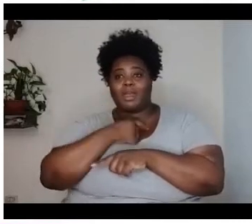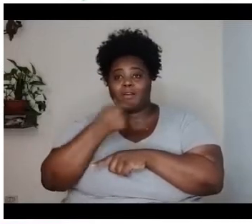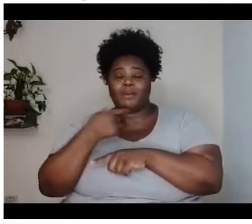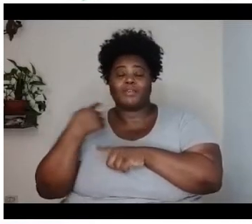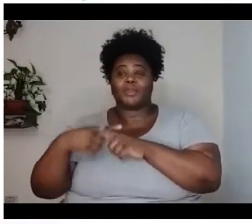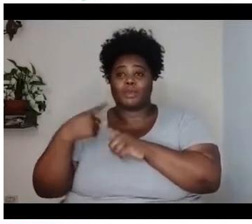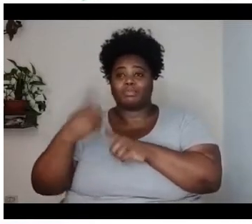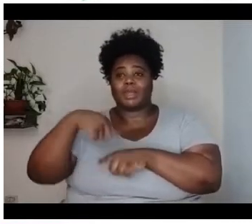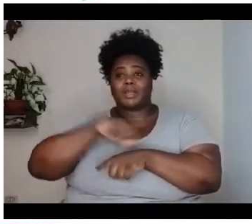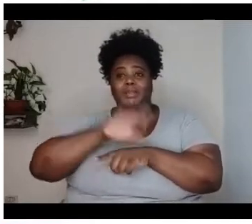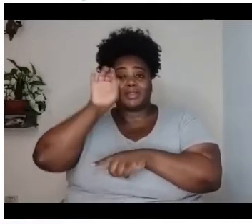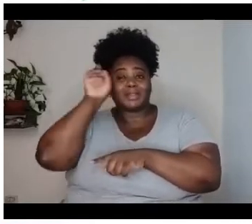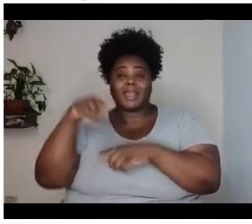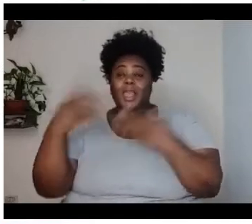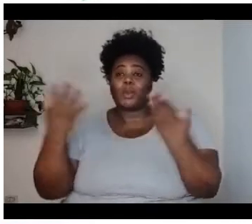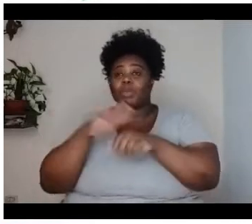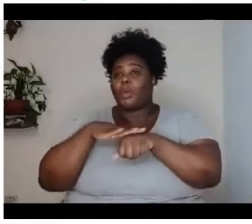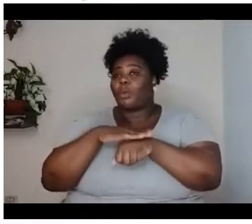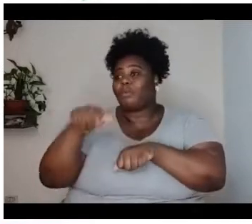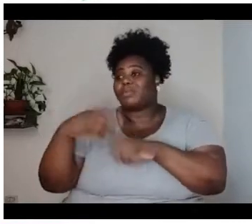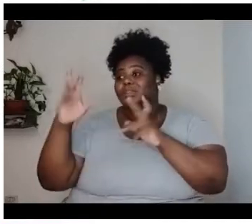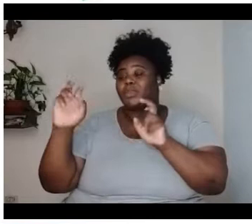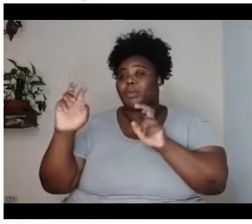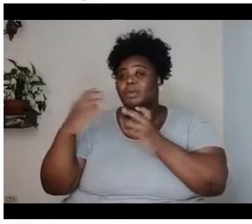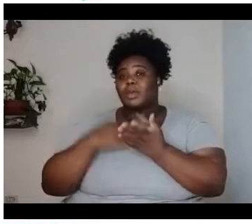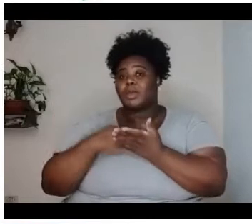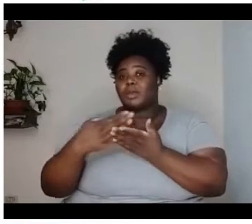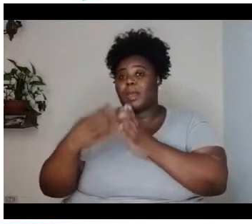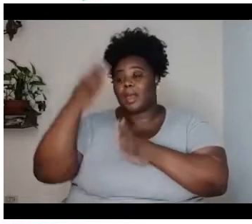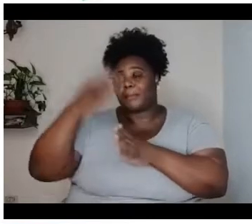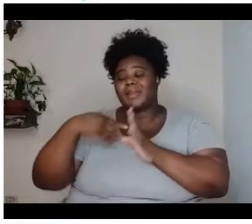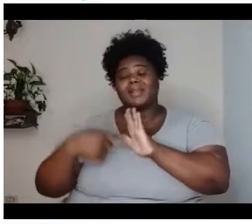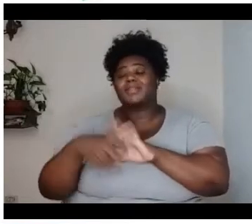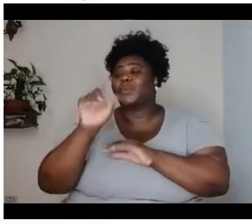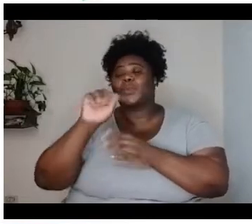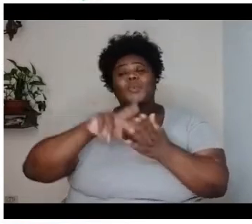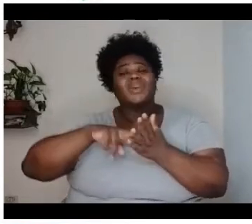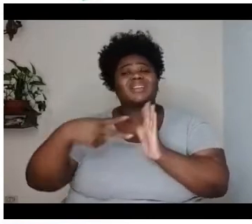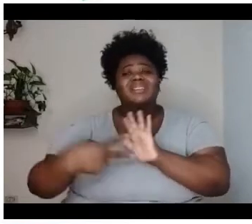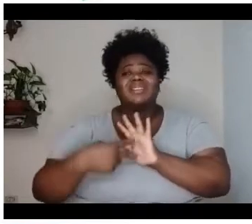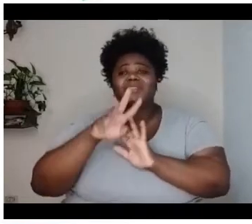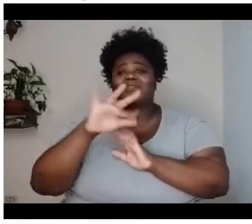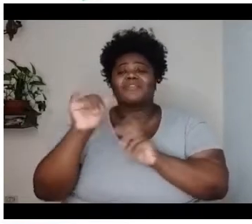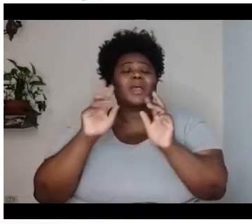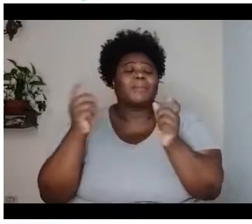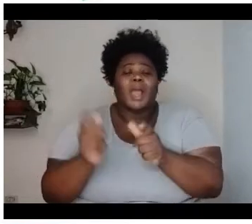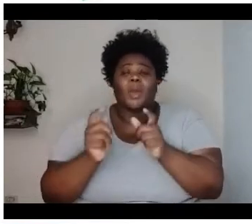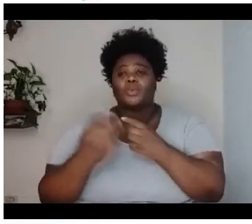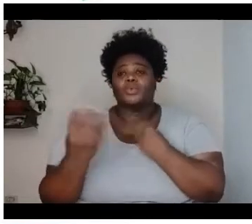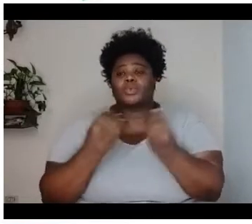nossa ideia hoje é conversar a partir desse marco, estado de presença, o que significa isso, para onde isso vai e como a gente